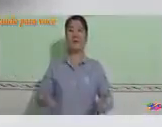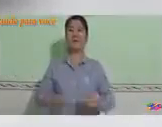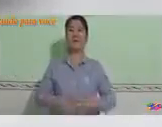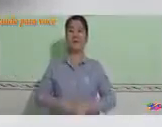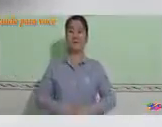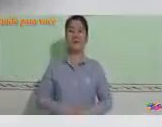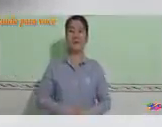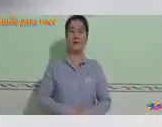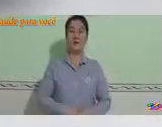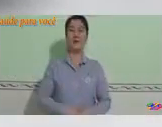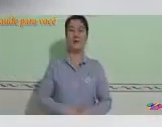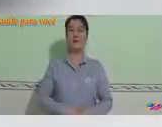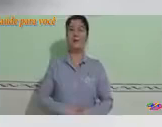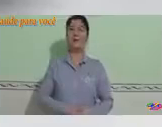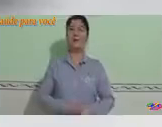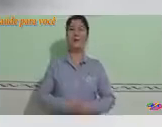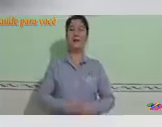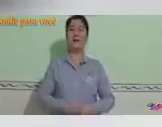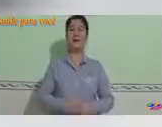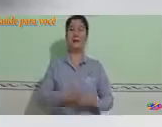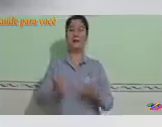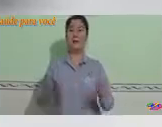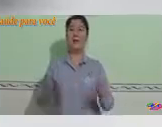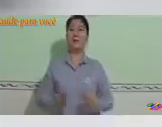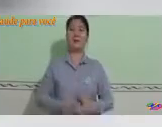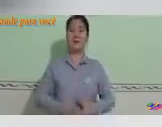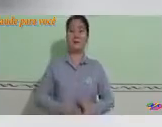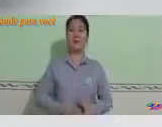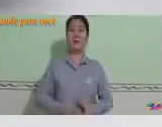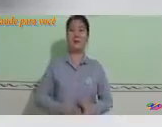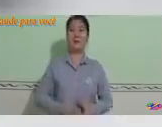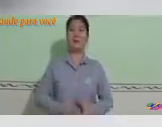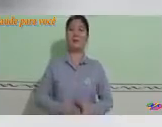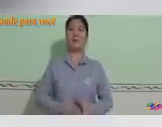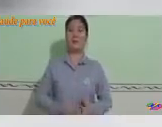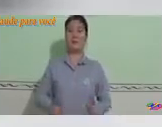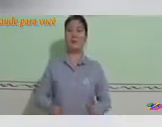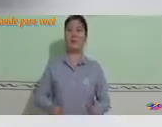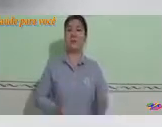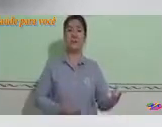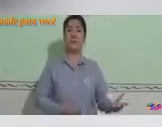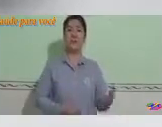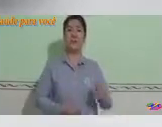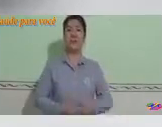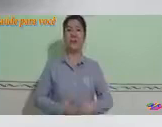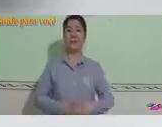Para saber sobre o que é o que causa desta condição, confira autismo infantil L.